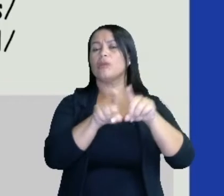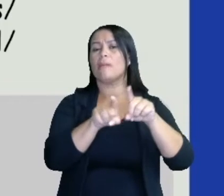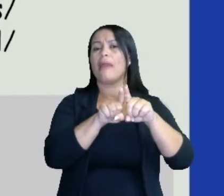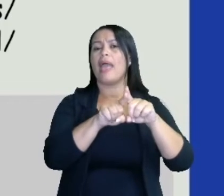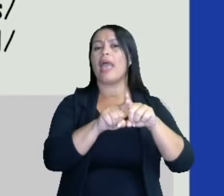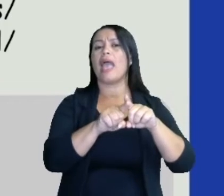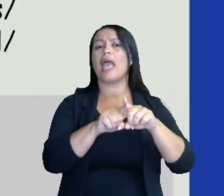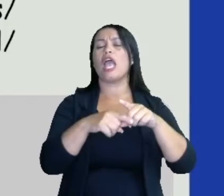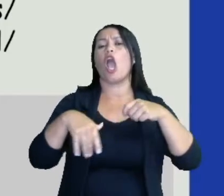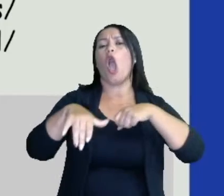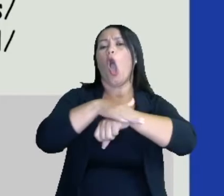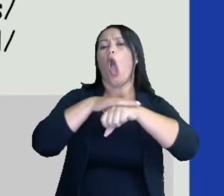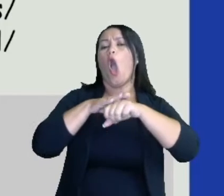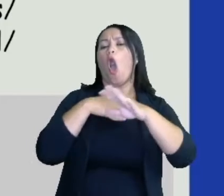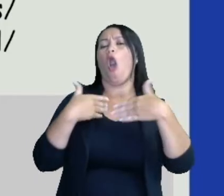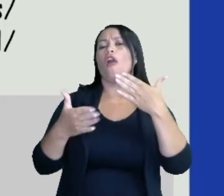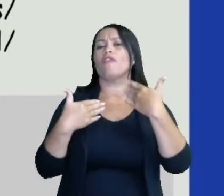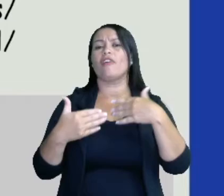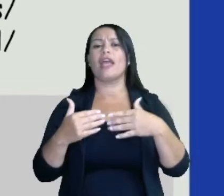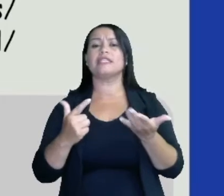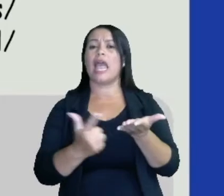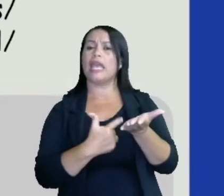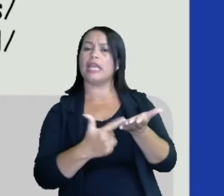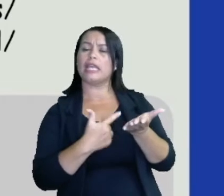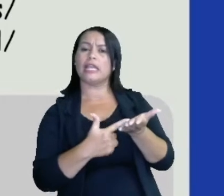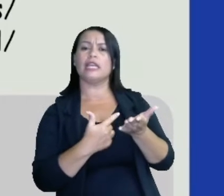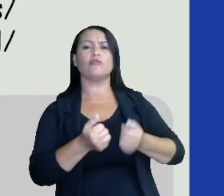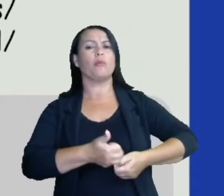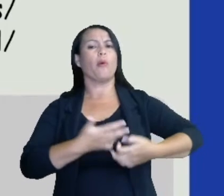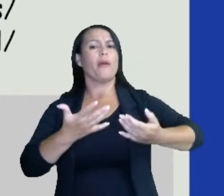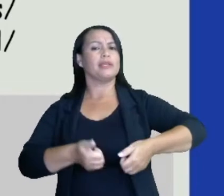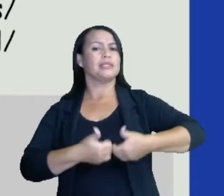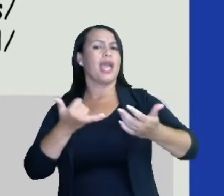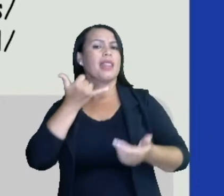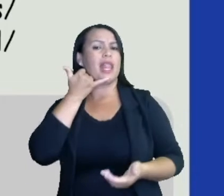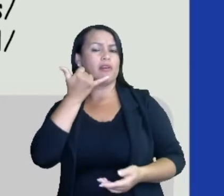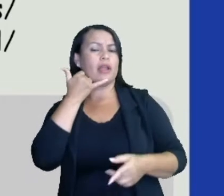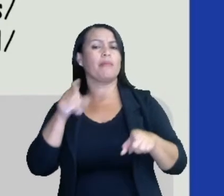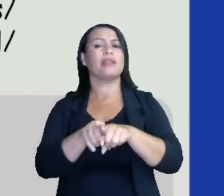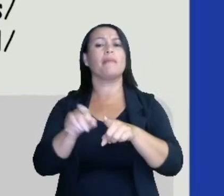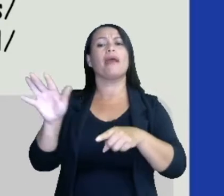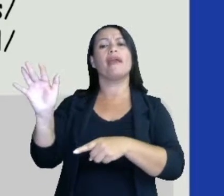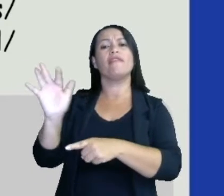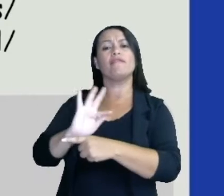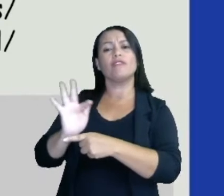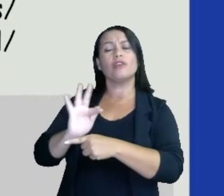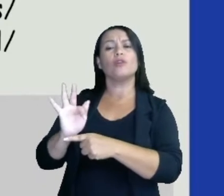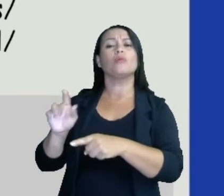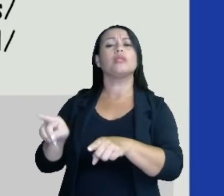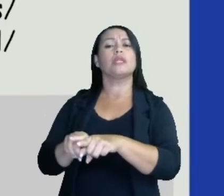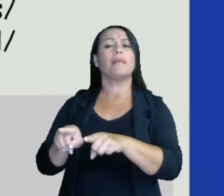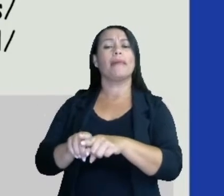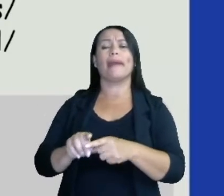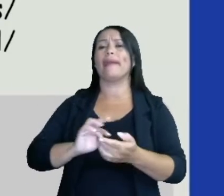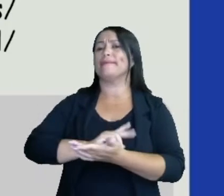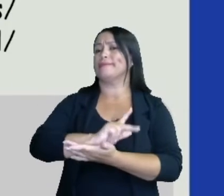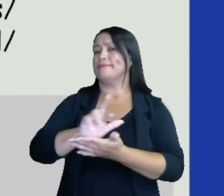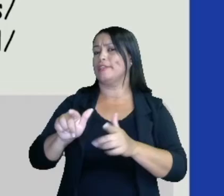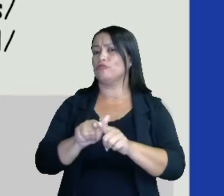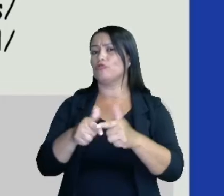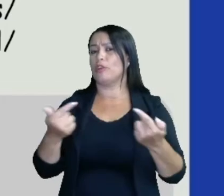diálogos, livros, telefonemas, poesia, filme, jornais,